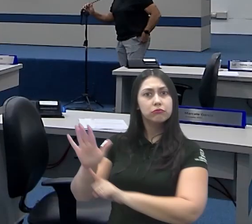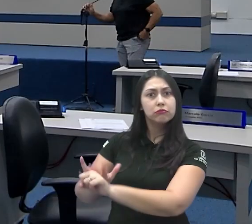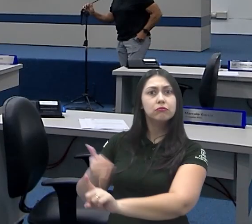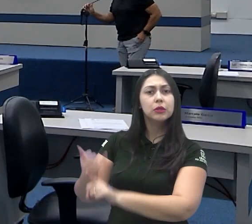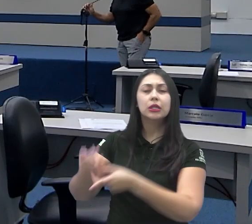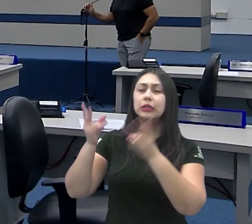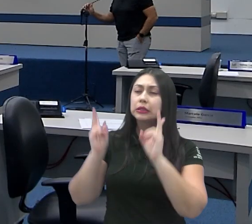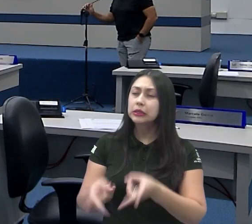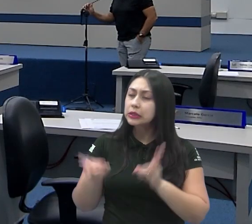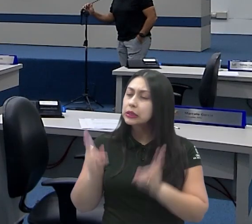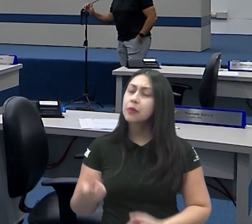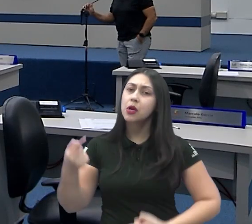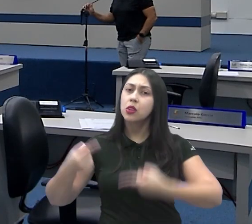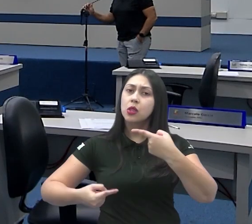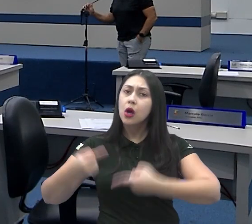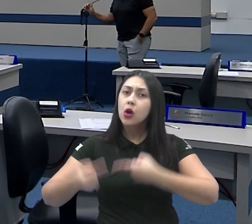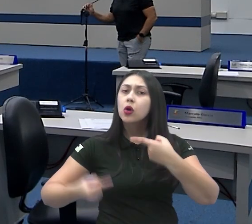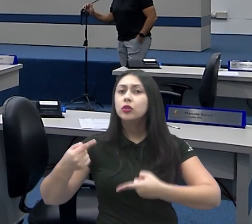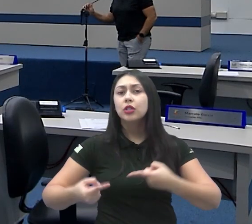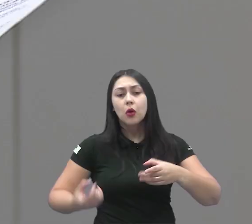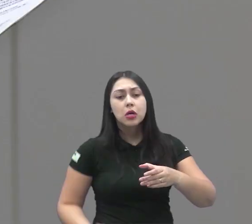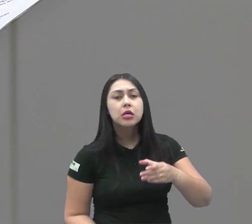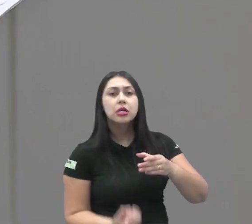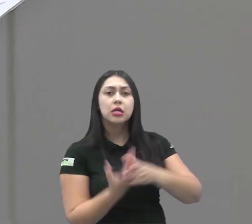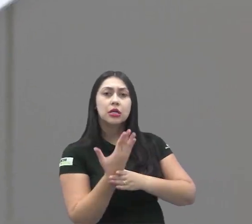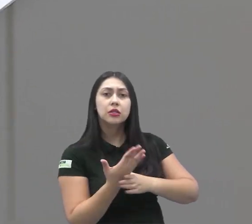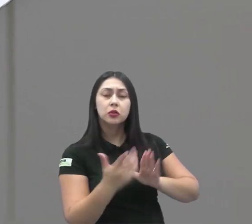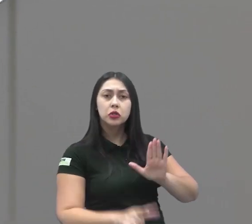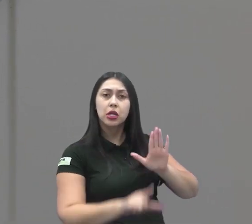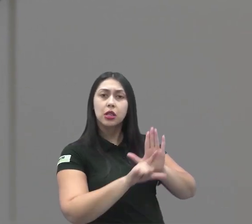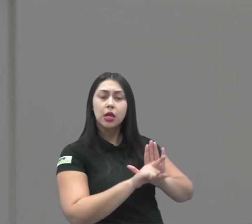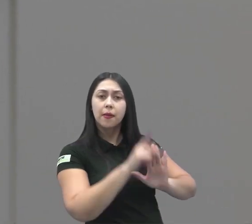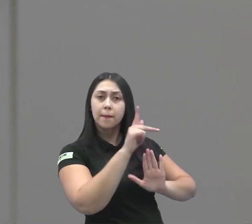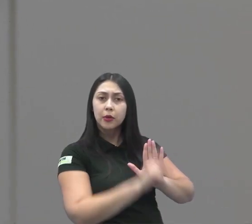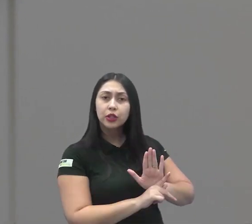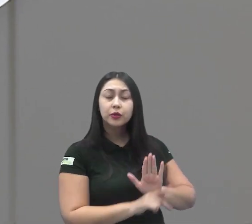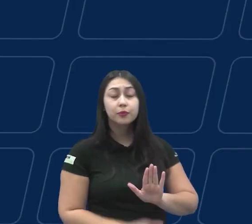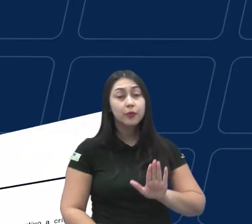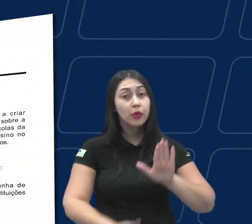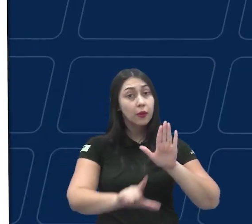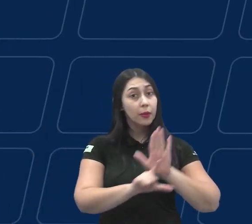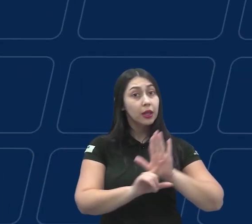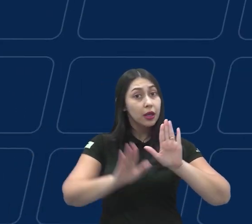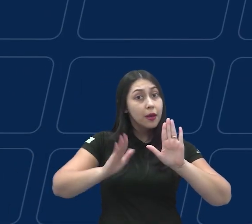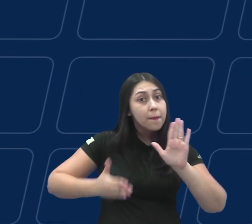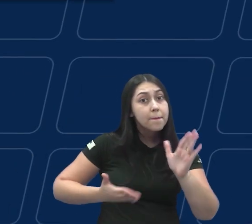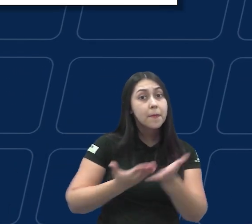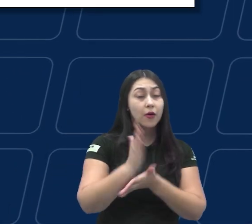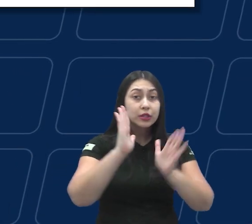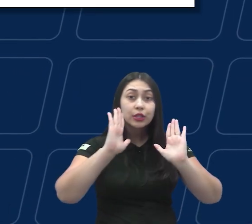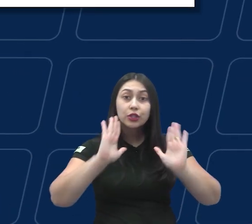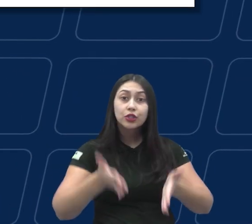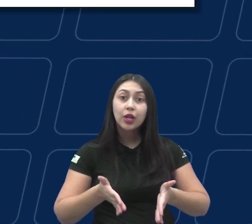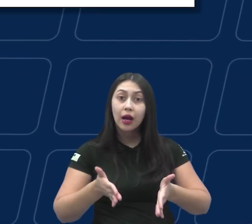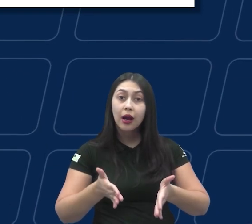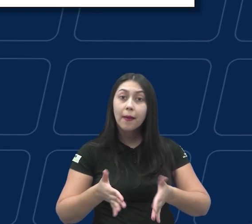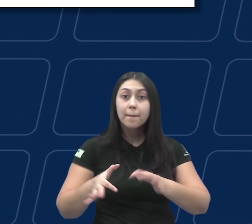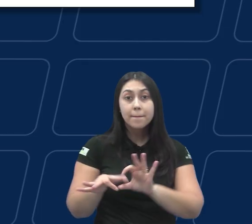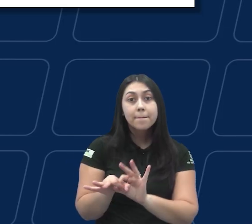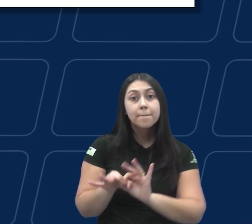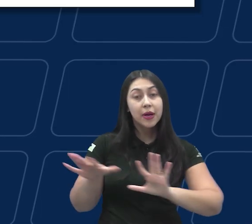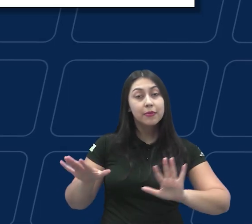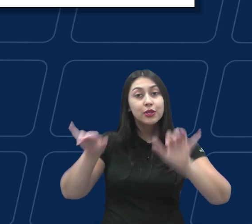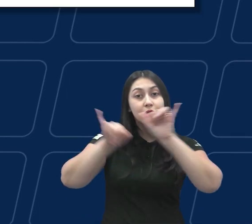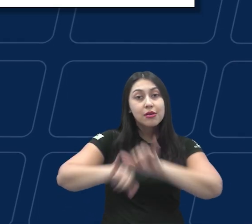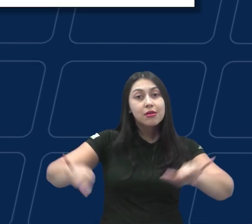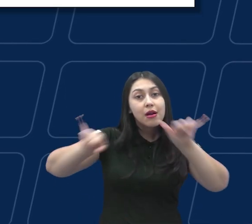ao bullying é tema recorrente nas discussões e criação de políticas públicas. Uma lei aprovada pela Câmara autoriza